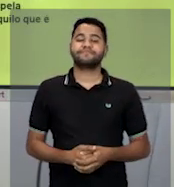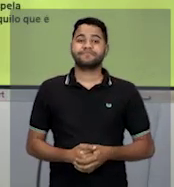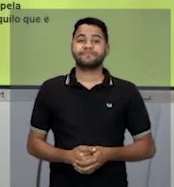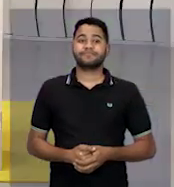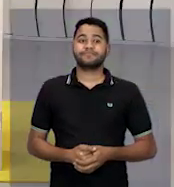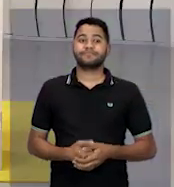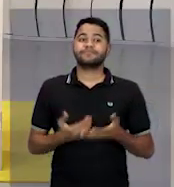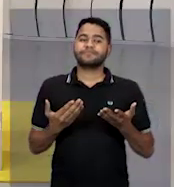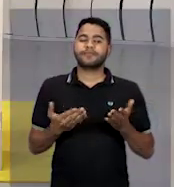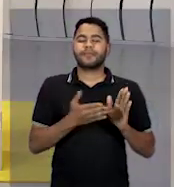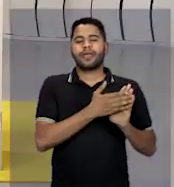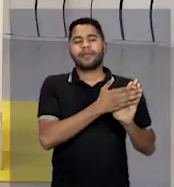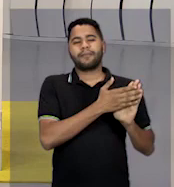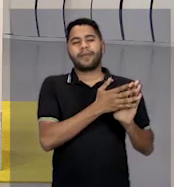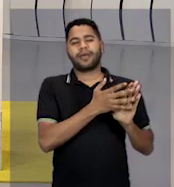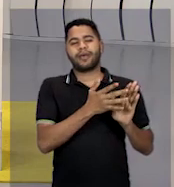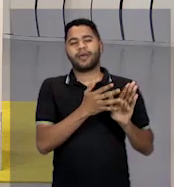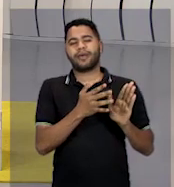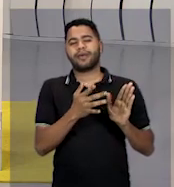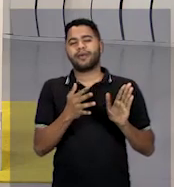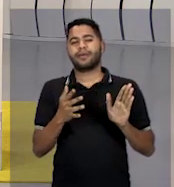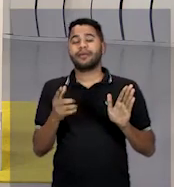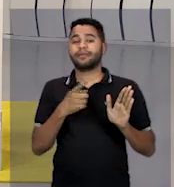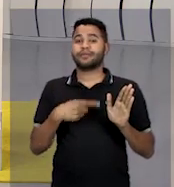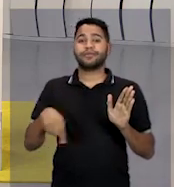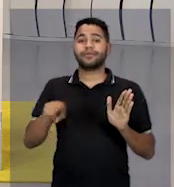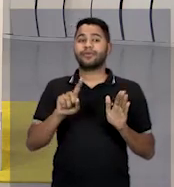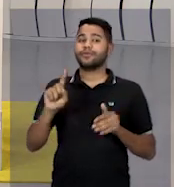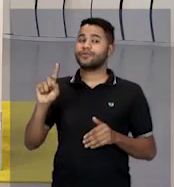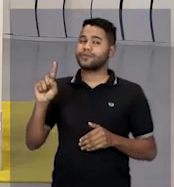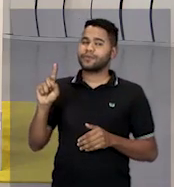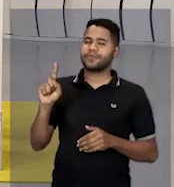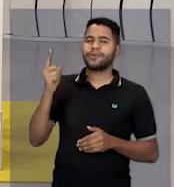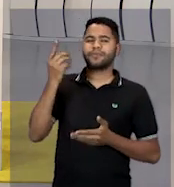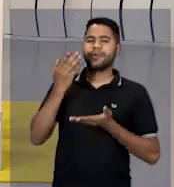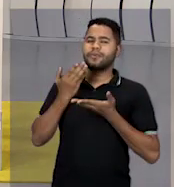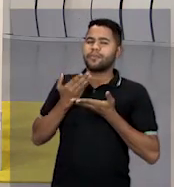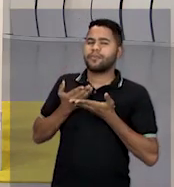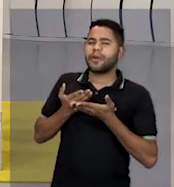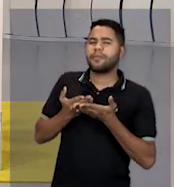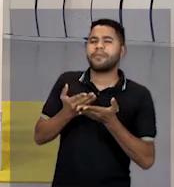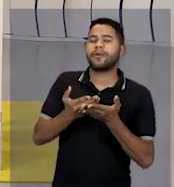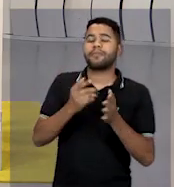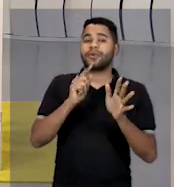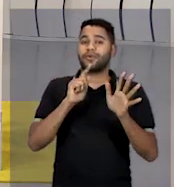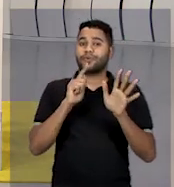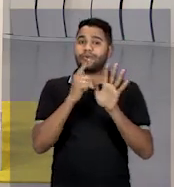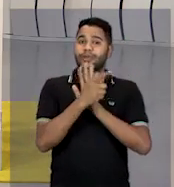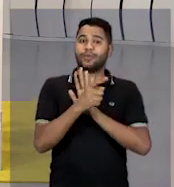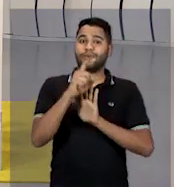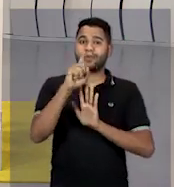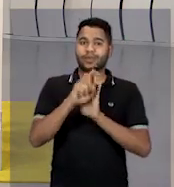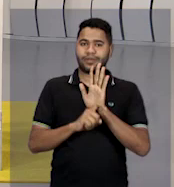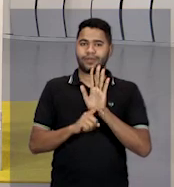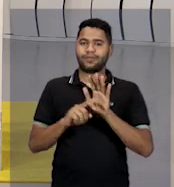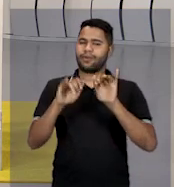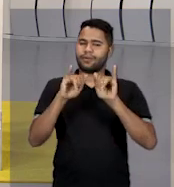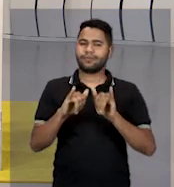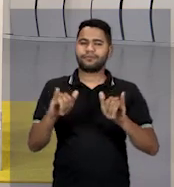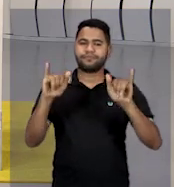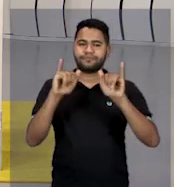Gente, ao longo desse bimestre, nós vamos primeiramente estudar sobre o gênero textual